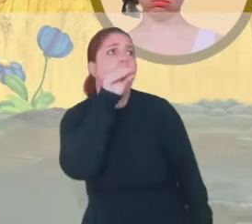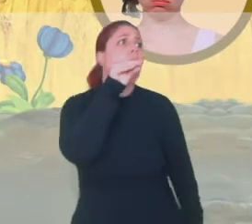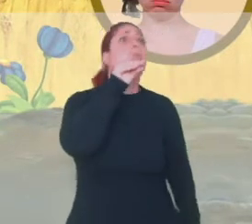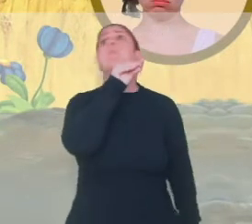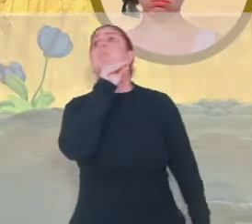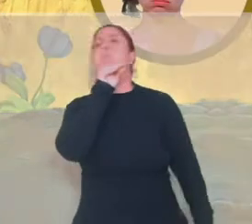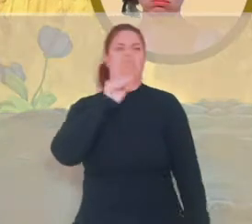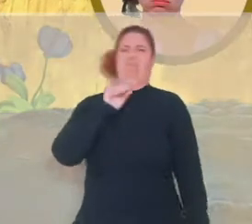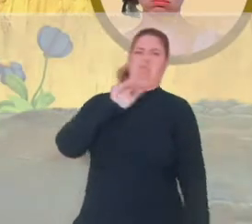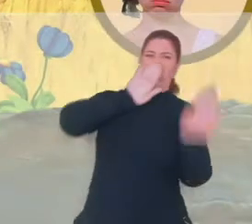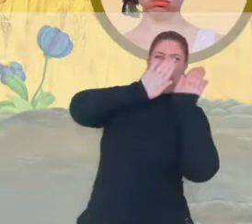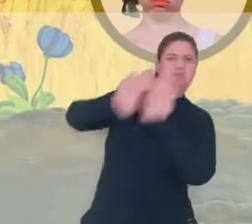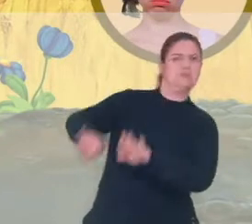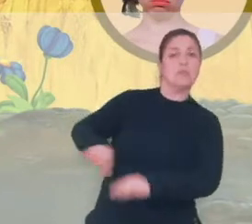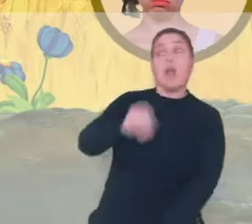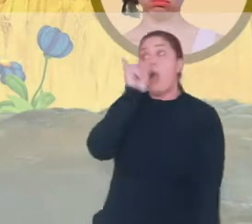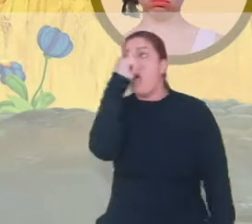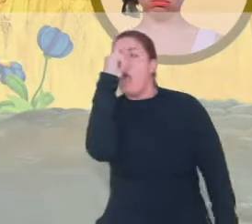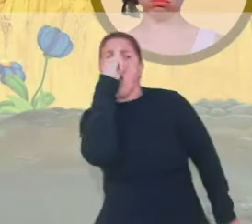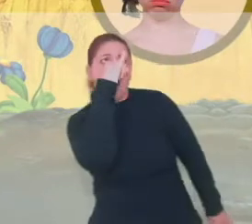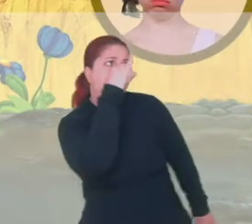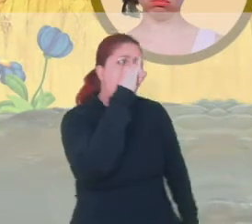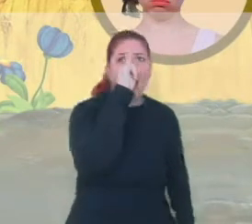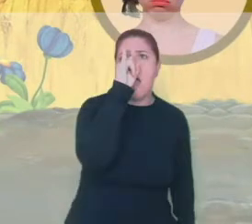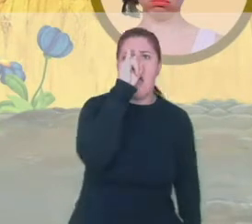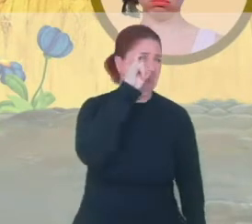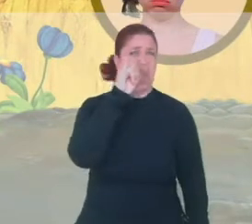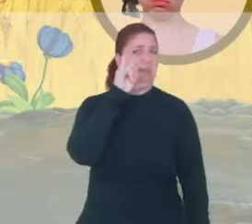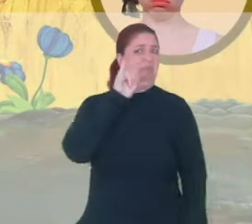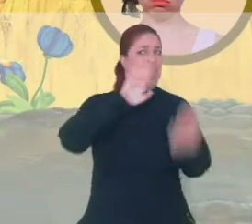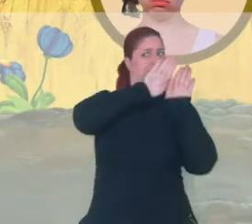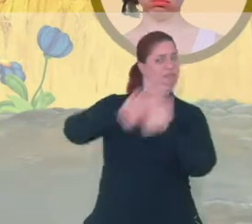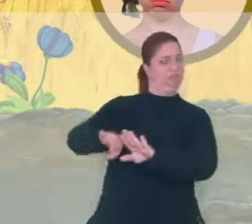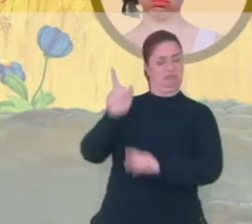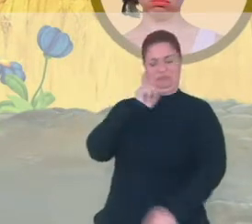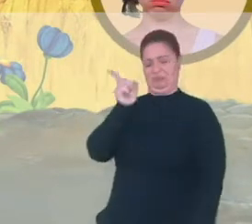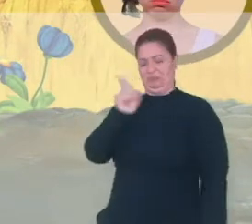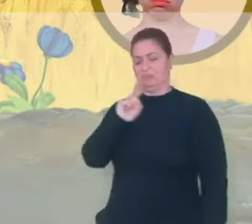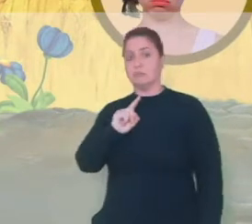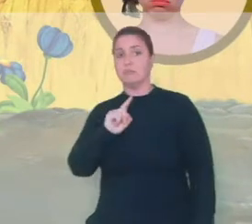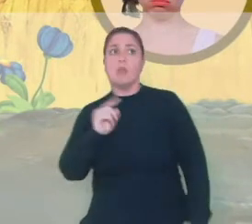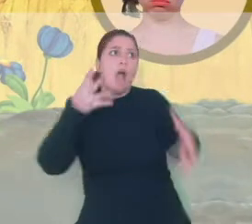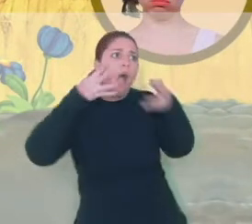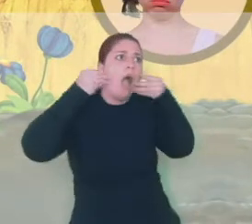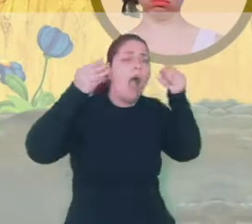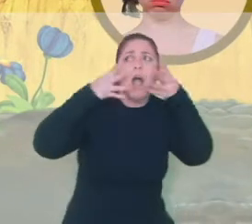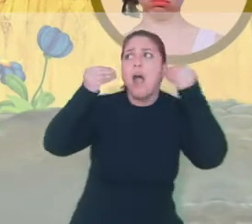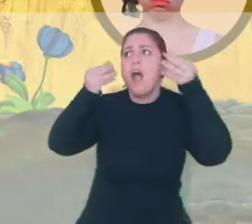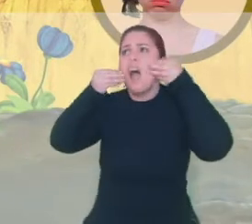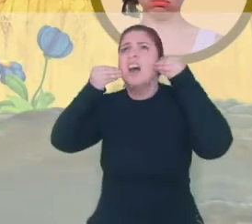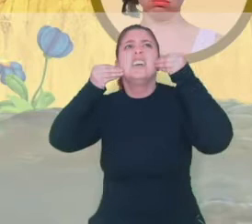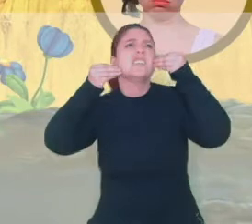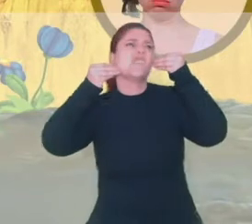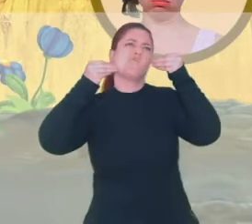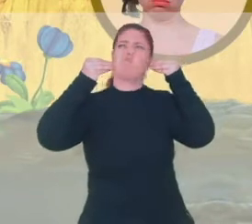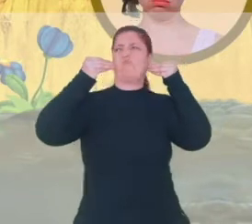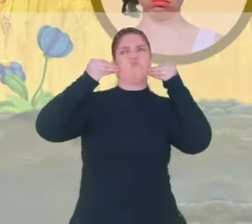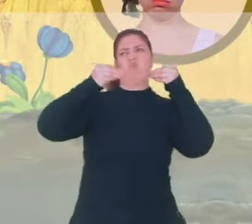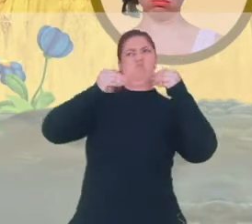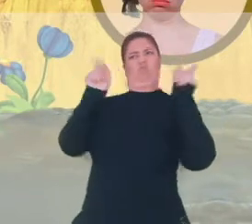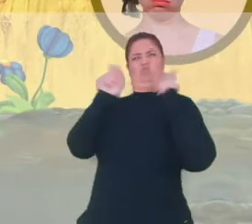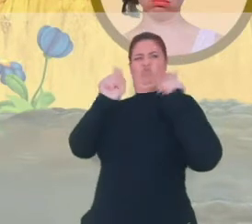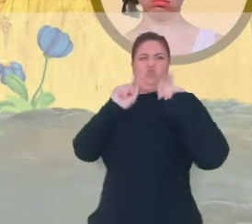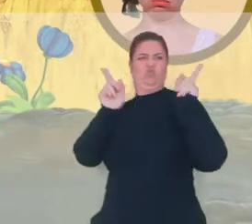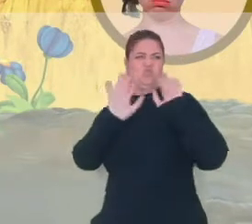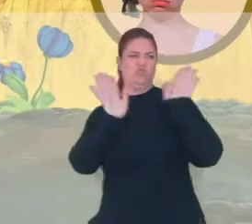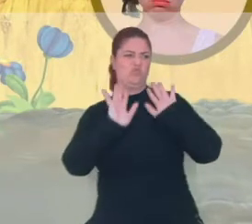quack. Não. O porco disse. Não. O gato disse. Não. Não.